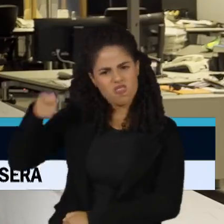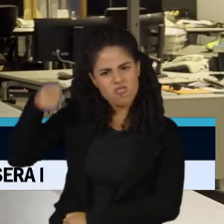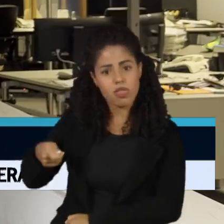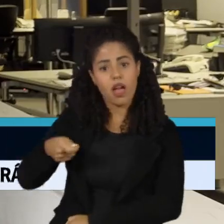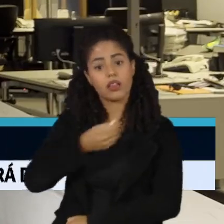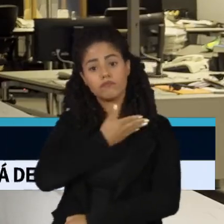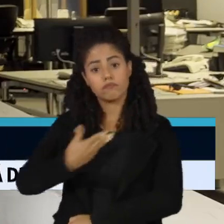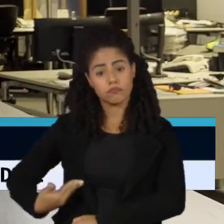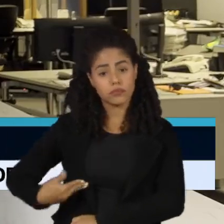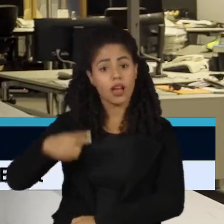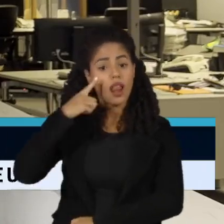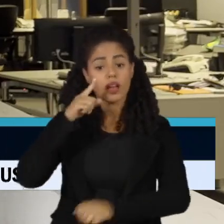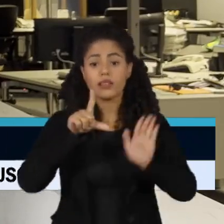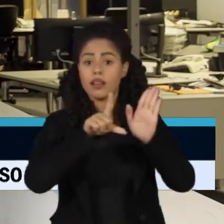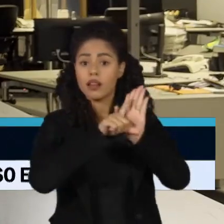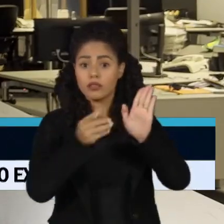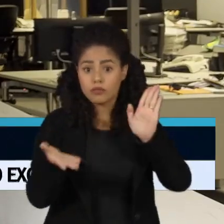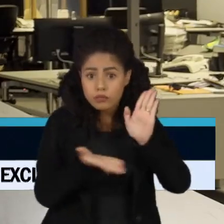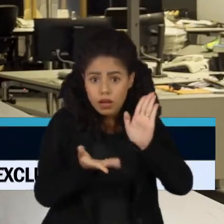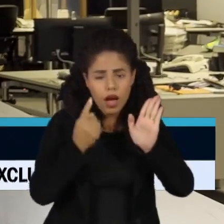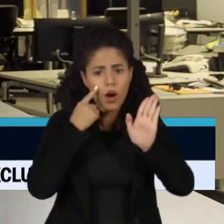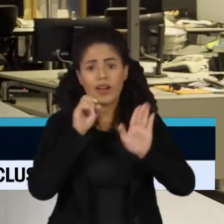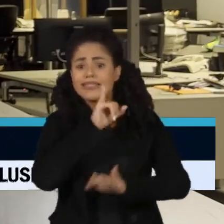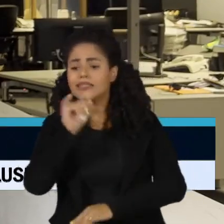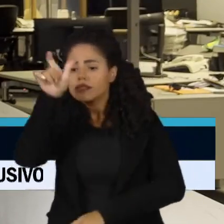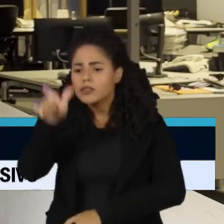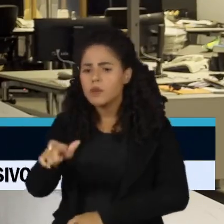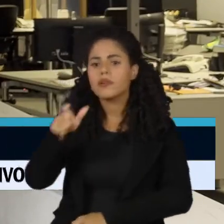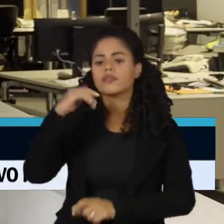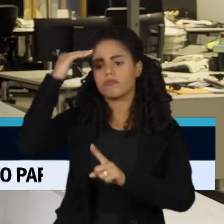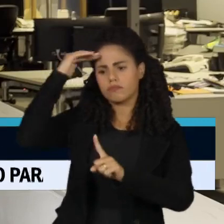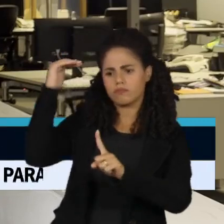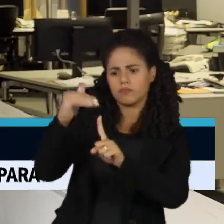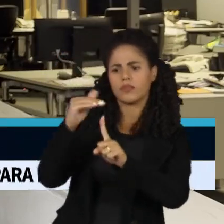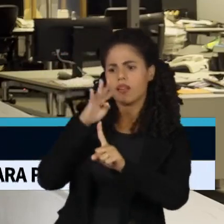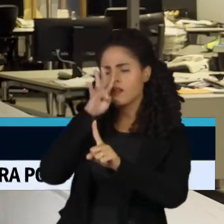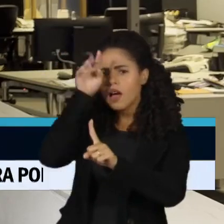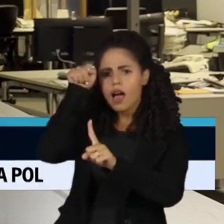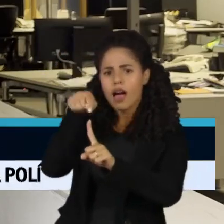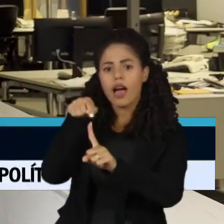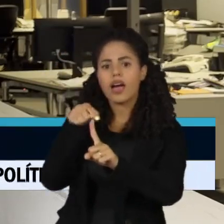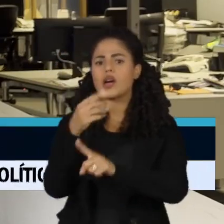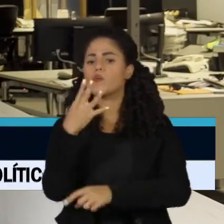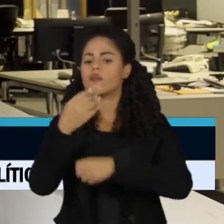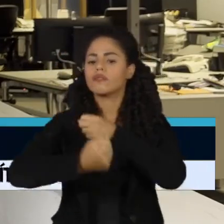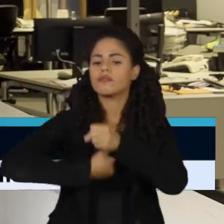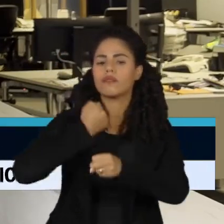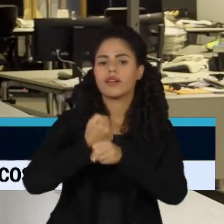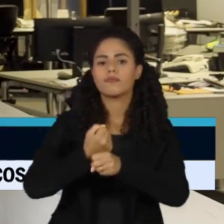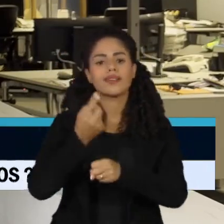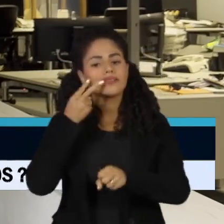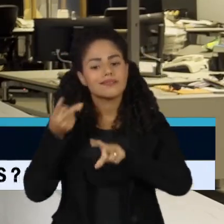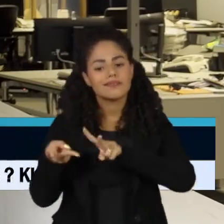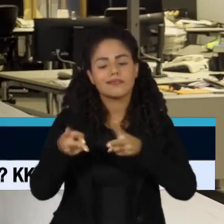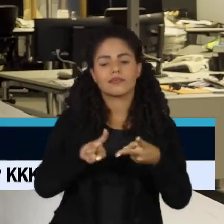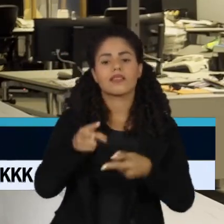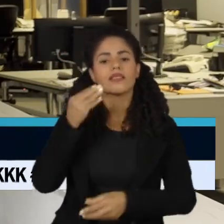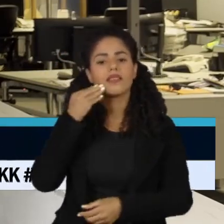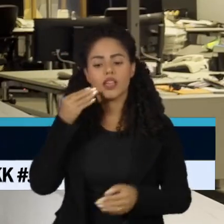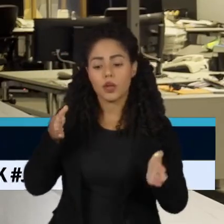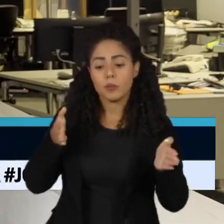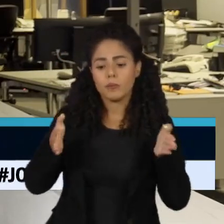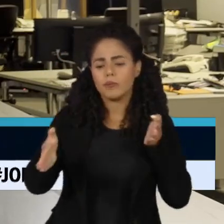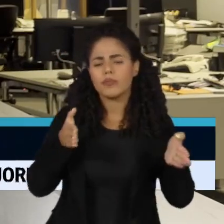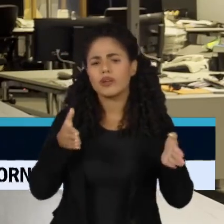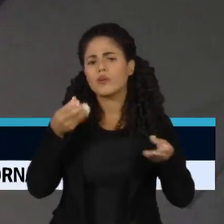públicos na legislação atual se um servidor for acusado a ação na justiça demora cerca de 4 anos para tramitar durante o